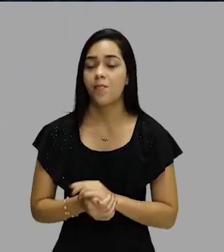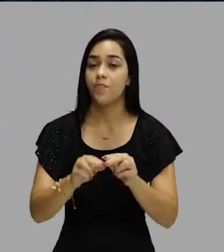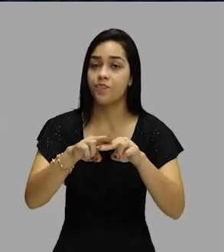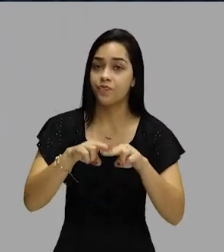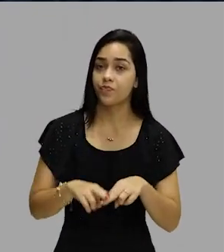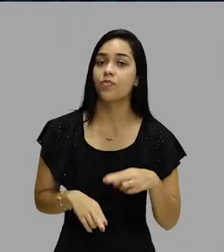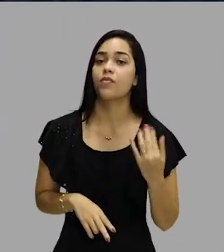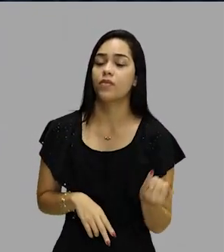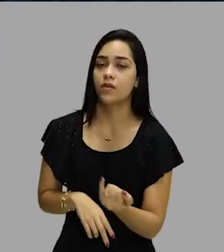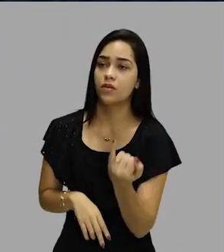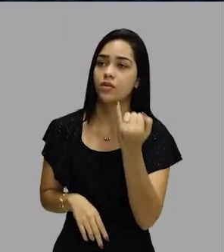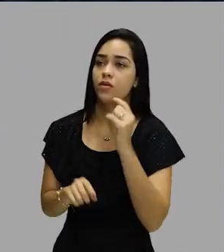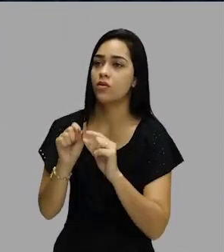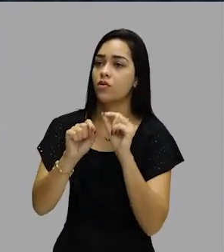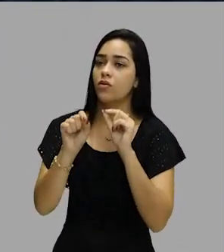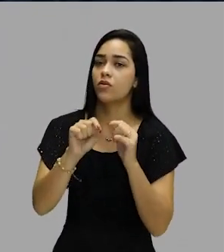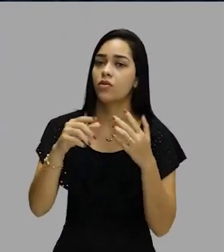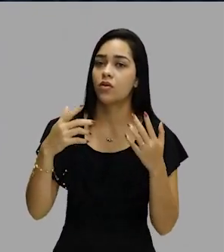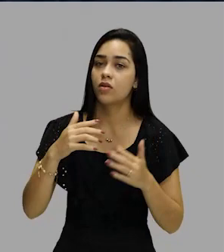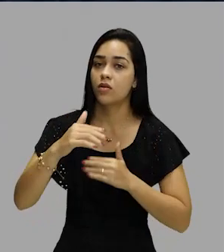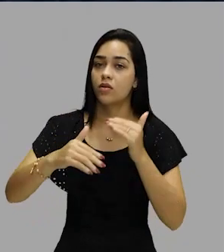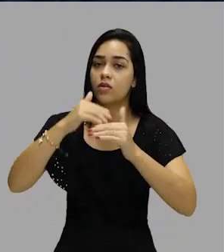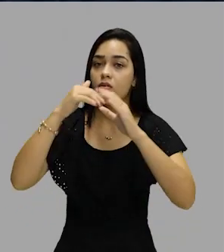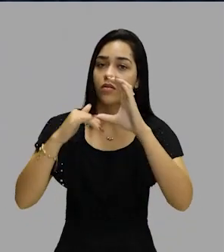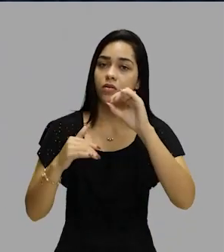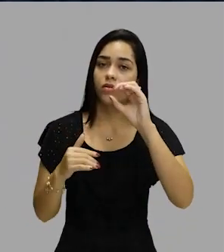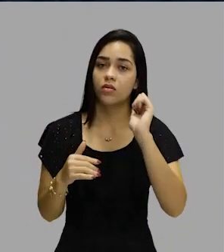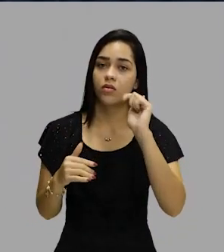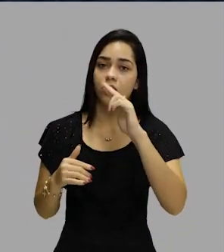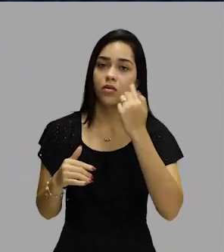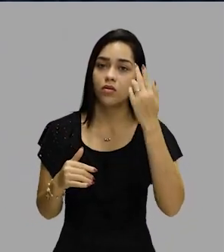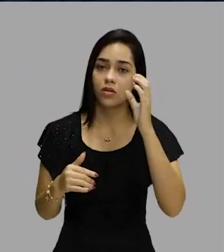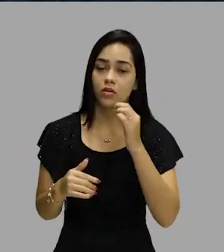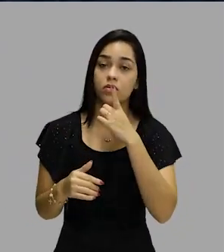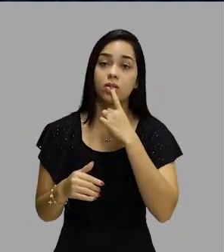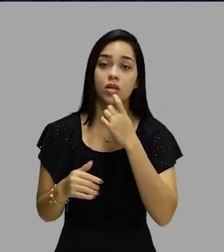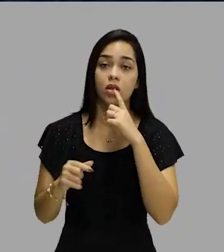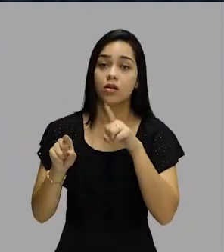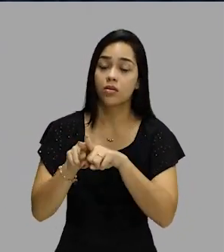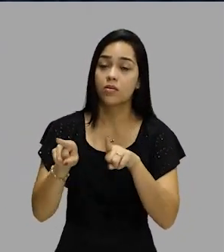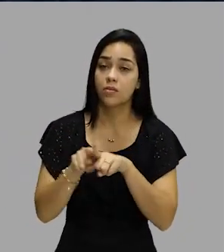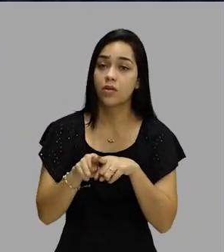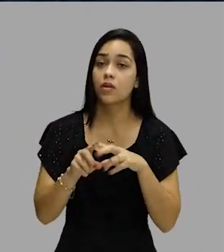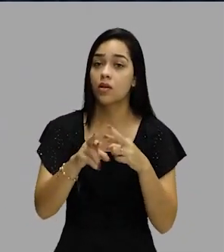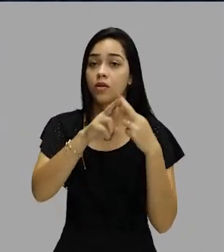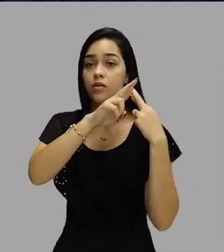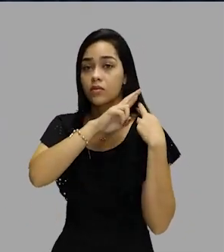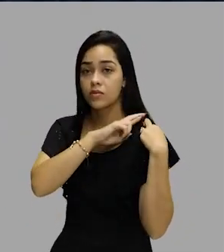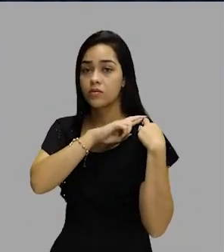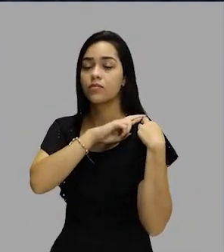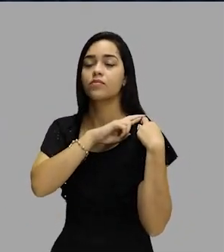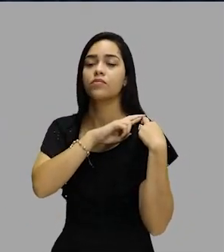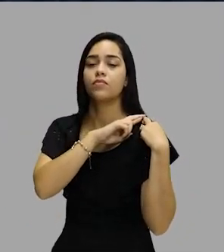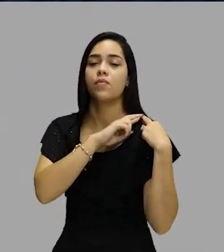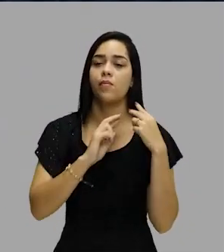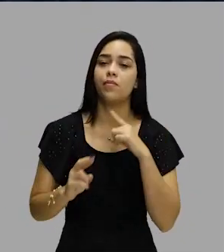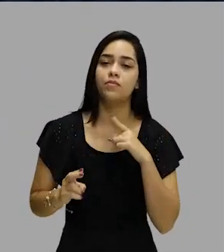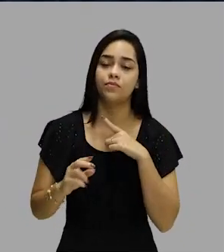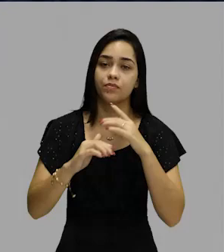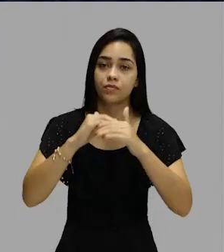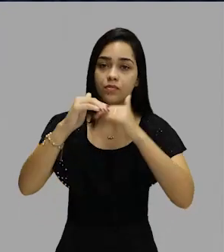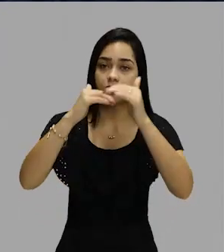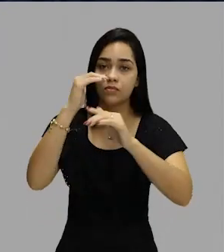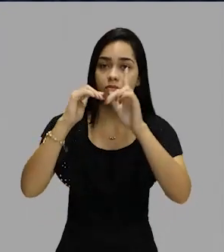isso que é importante o processo de coagulação sanguínea. E um dos agentes responsáveis por esse